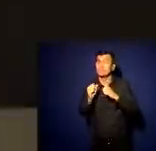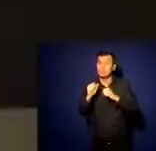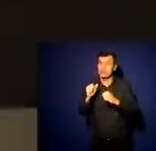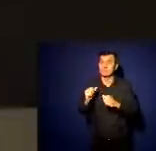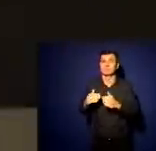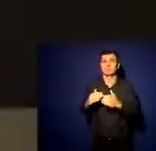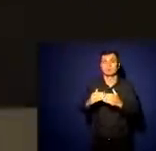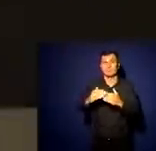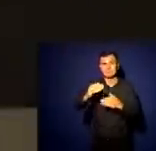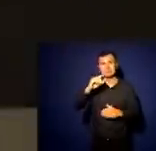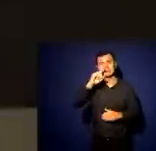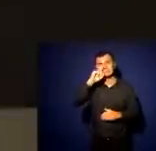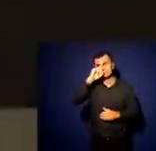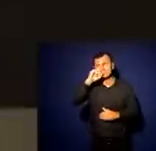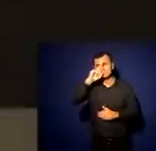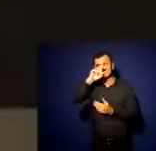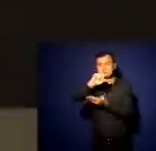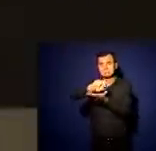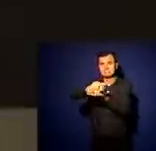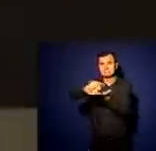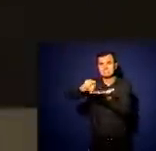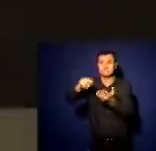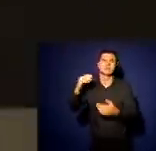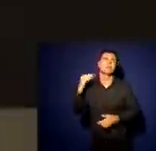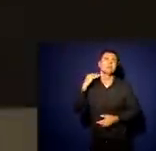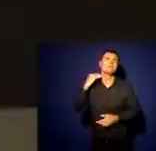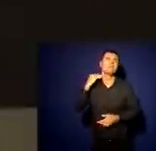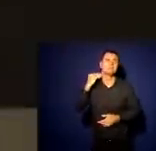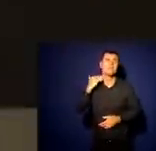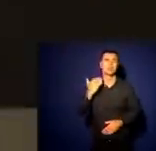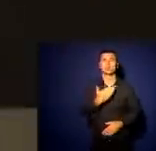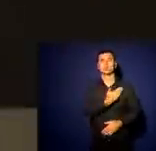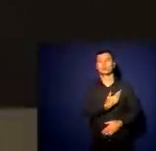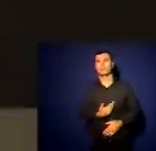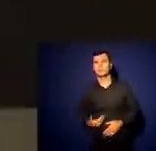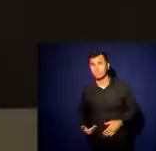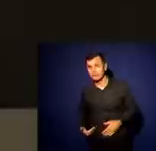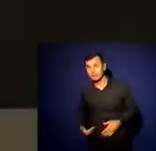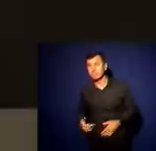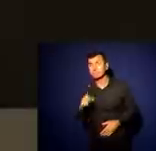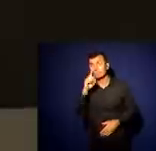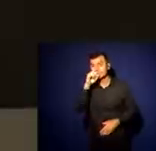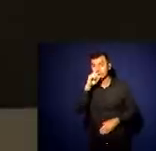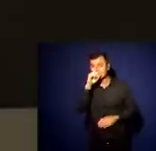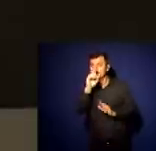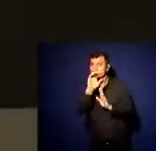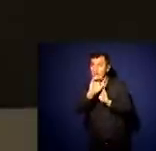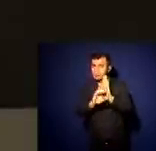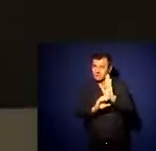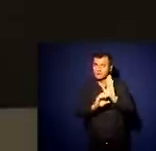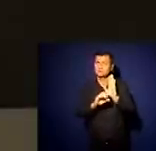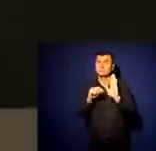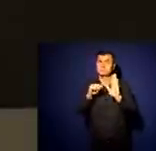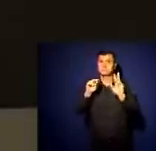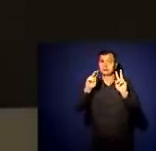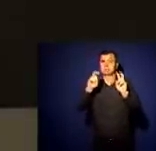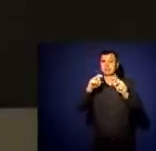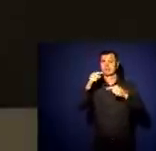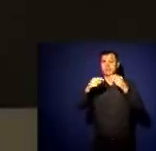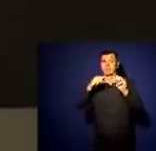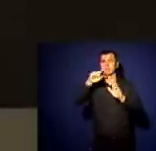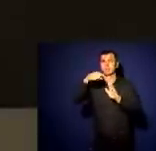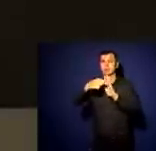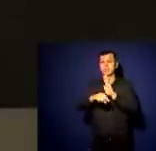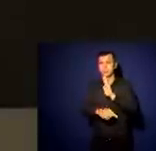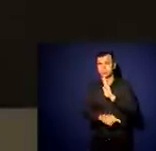os bancos públicos um risco de crédito a gente até pode entrar mais a fundo nesse nesse debate mas hoje a gente prefere